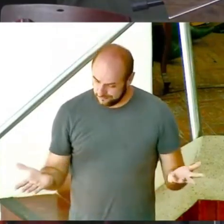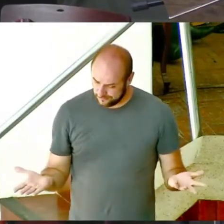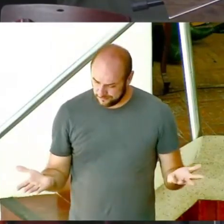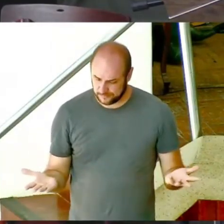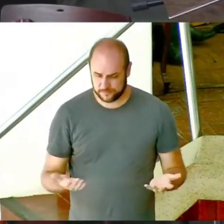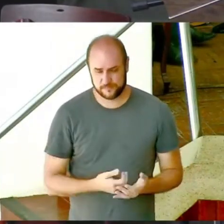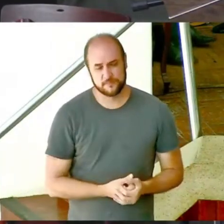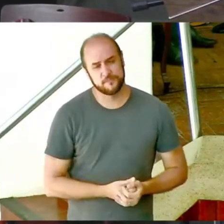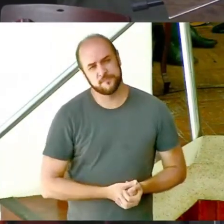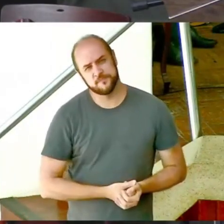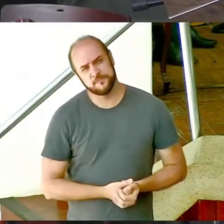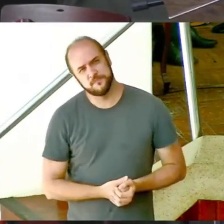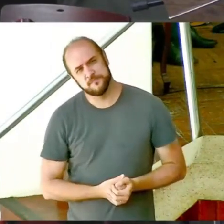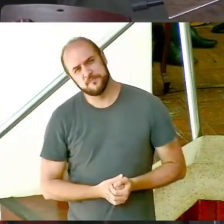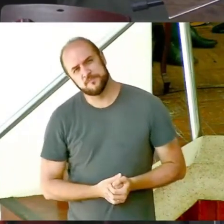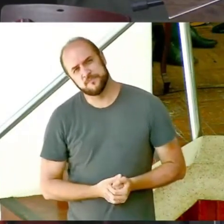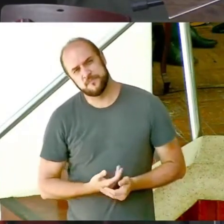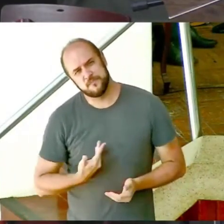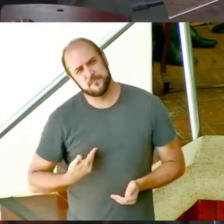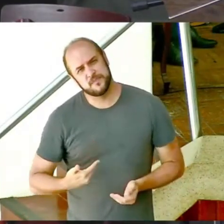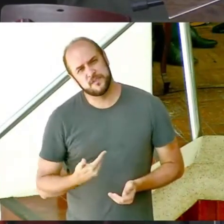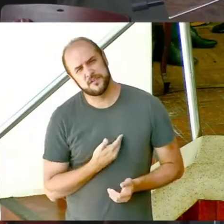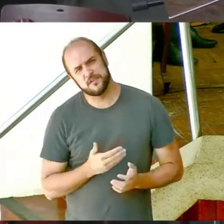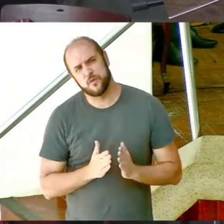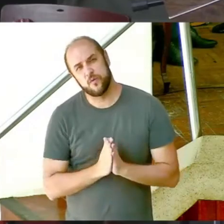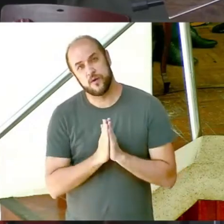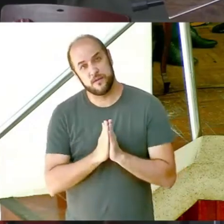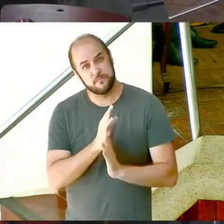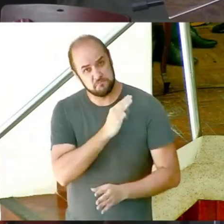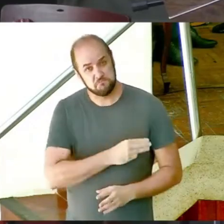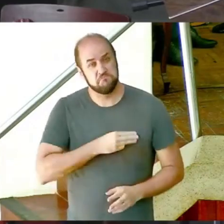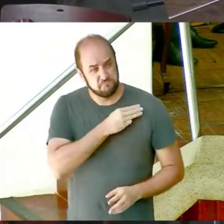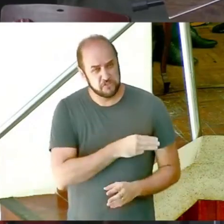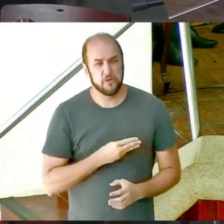Queridos, estamos diante de uma oração missionária.